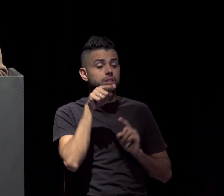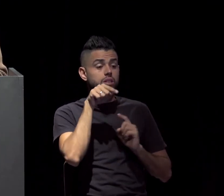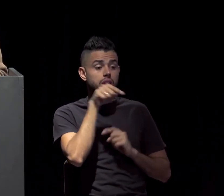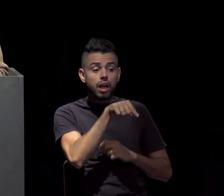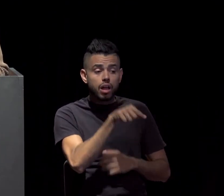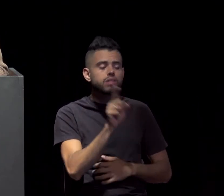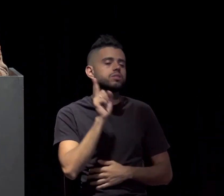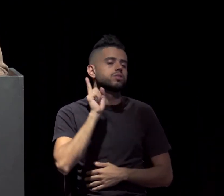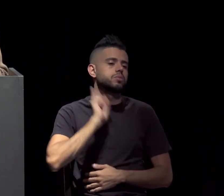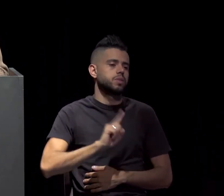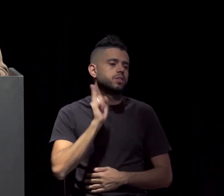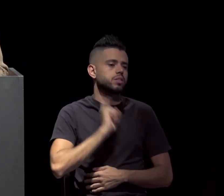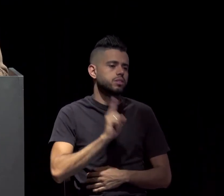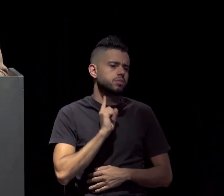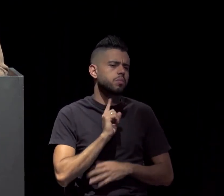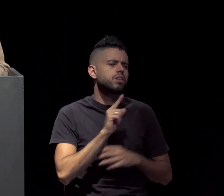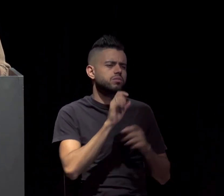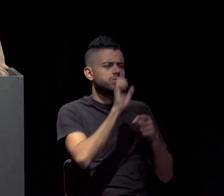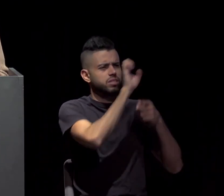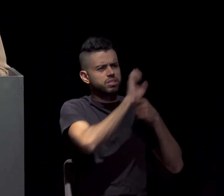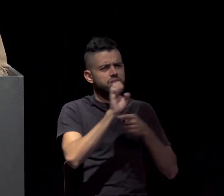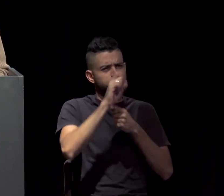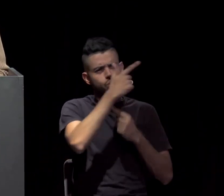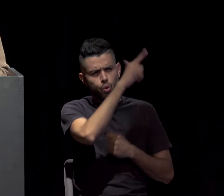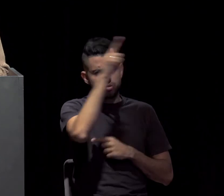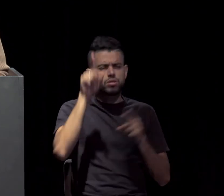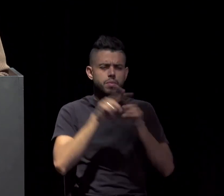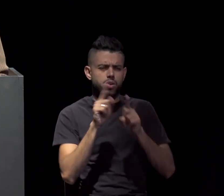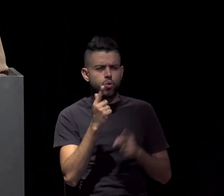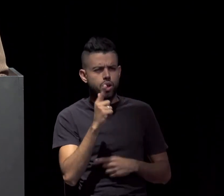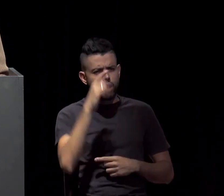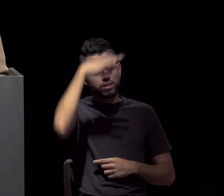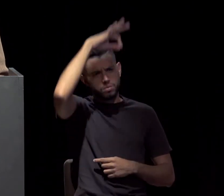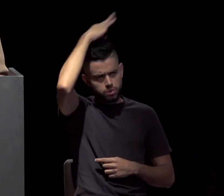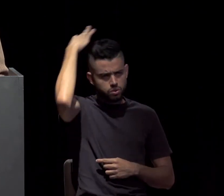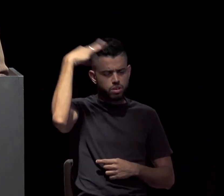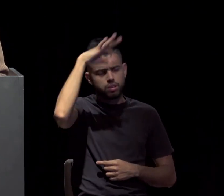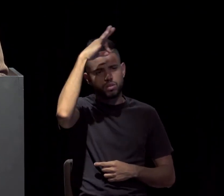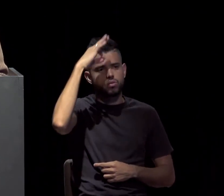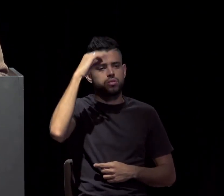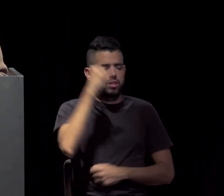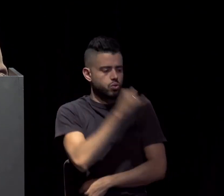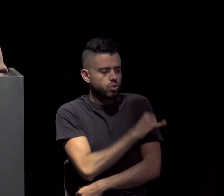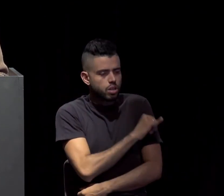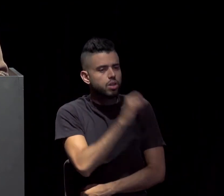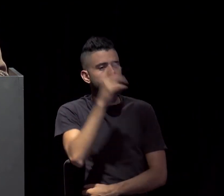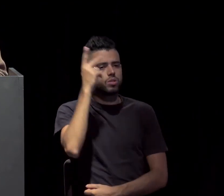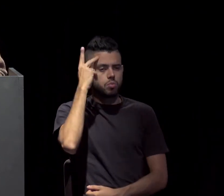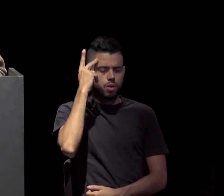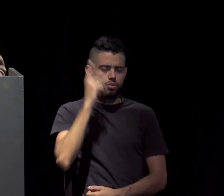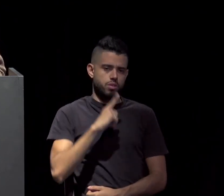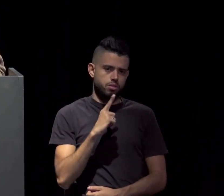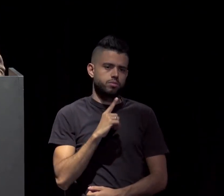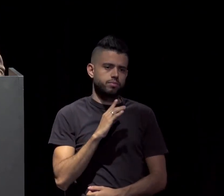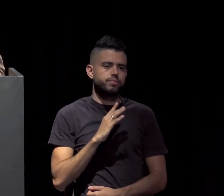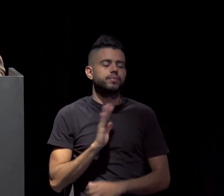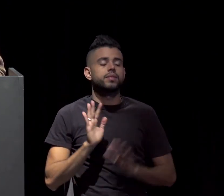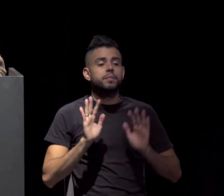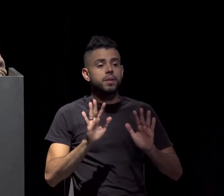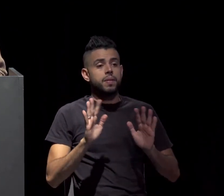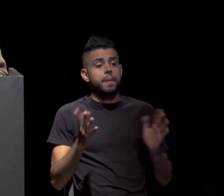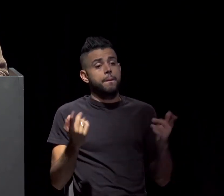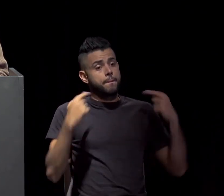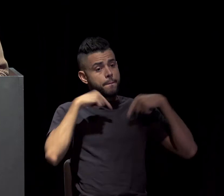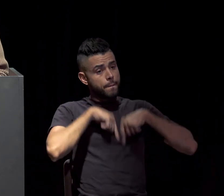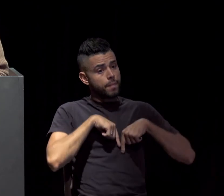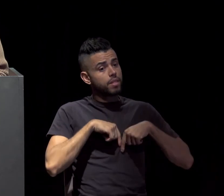Gerais, mas de outros estados brasileiros também, como Espírito Santo, Goiás e uma parte do Rio de Janeiro e São Paulo. Então, a antropologia vem, nesse momento, com um